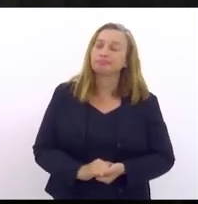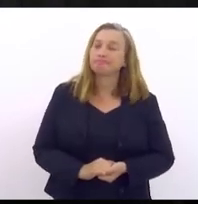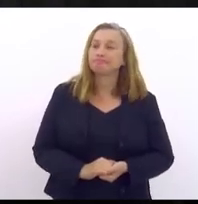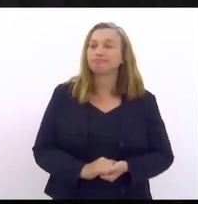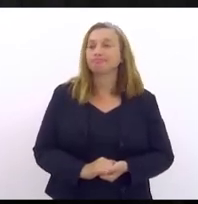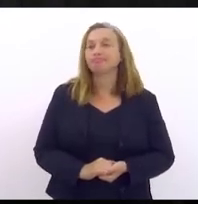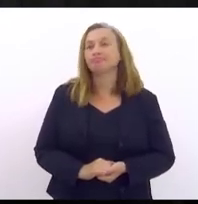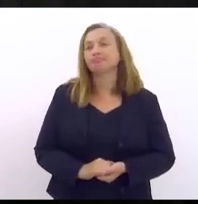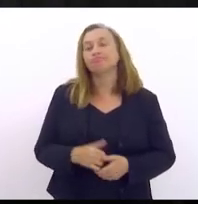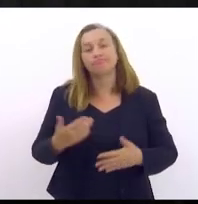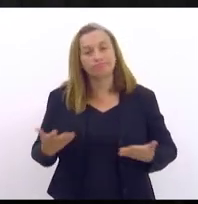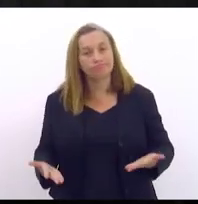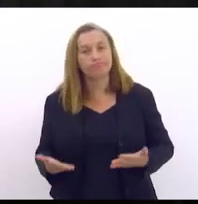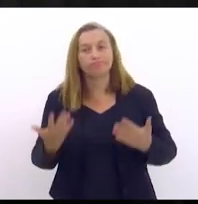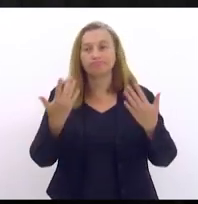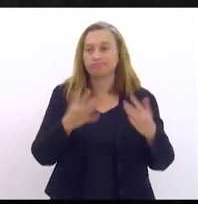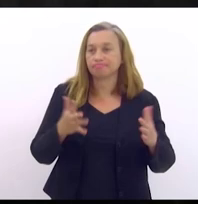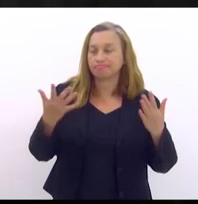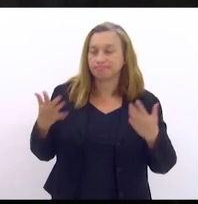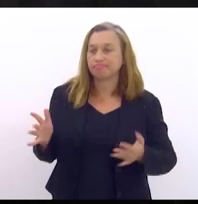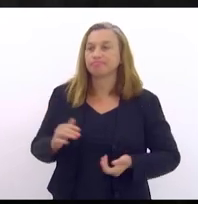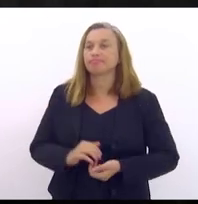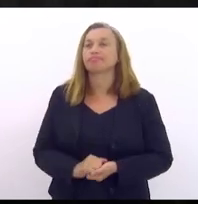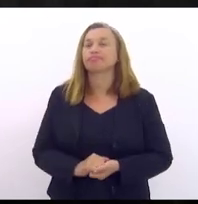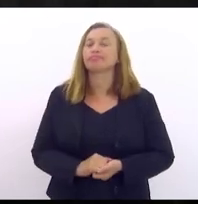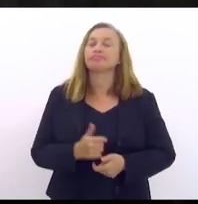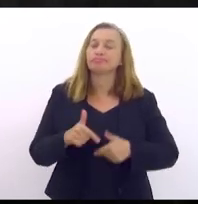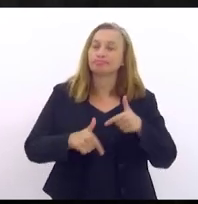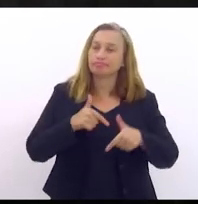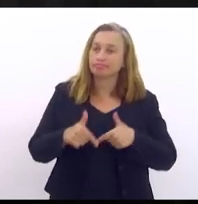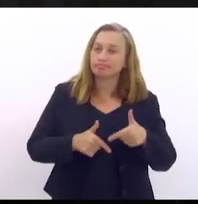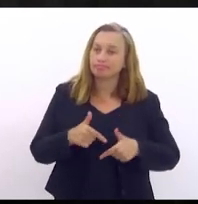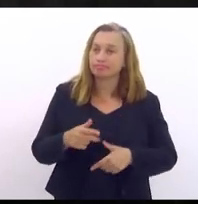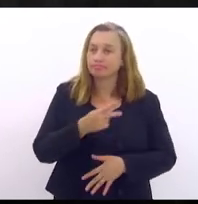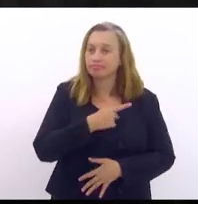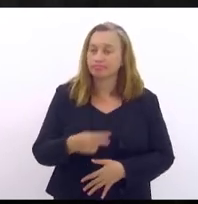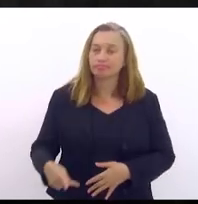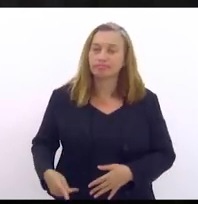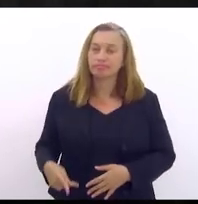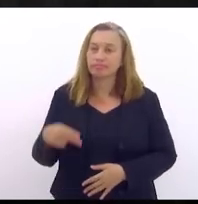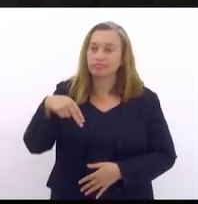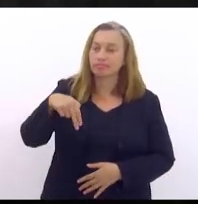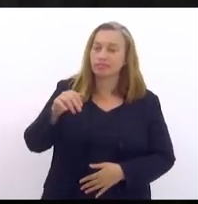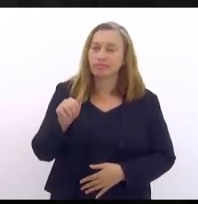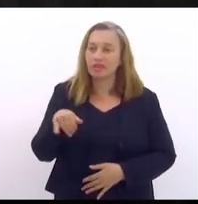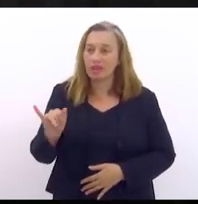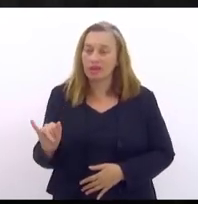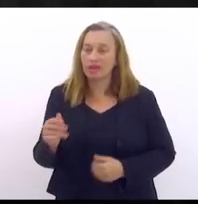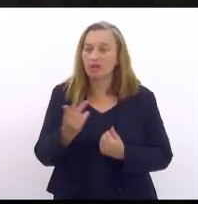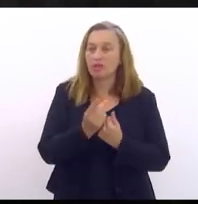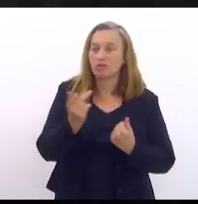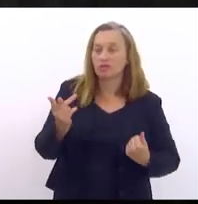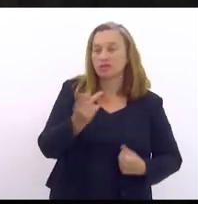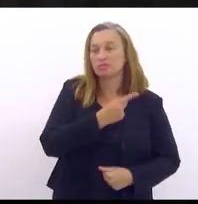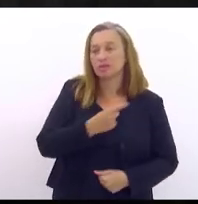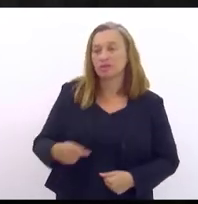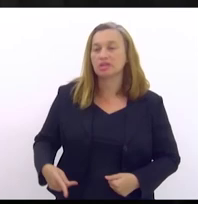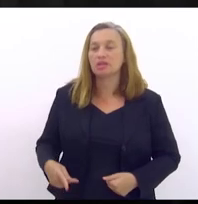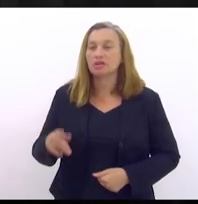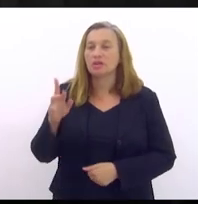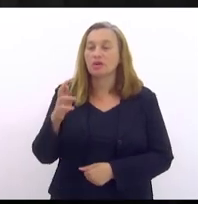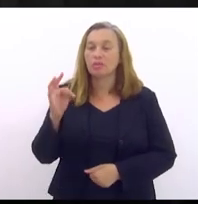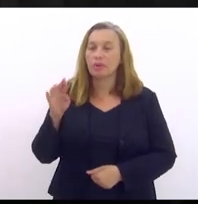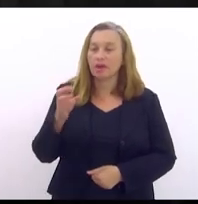E então aqui eu saúdo publicamente ao trabalho da presidente Néa e ao vice-presidente Roberto, por todo o